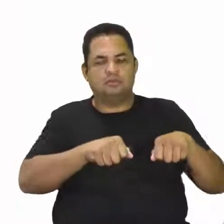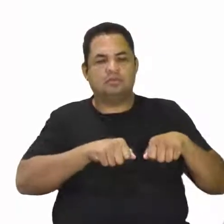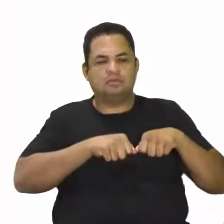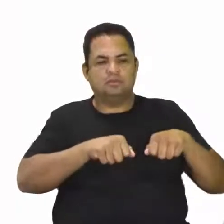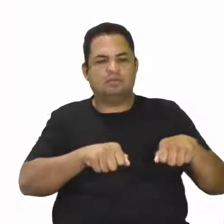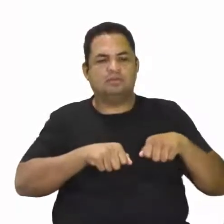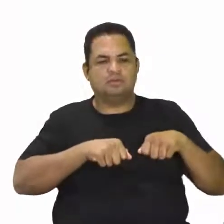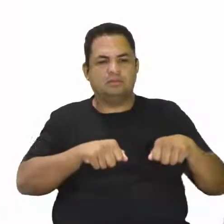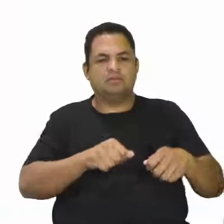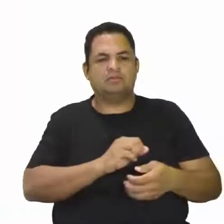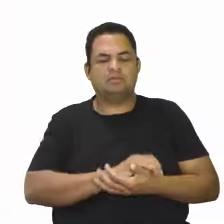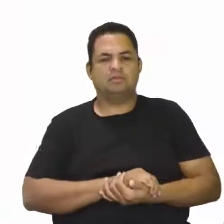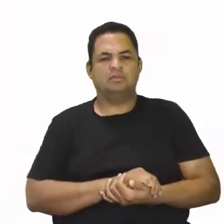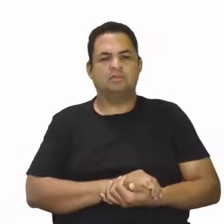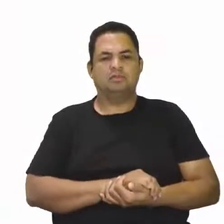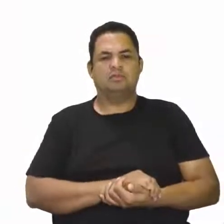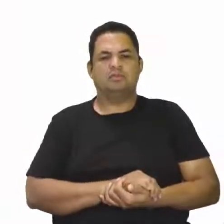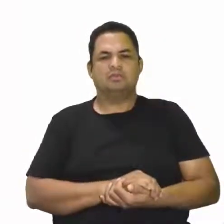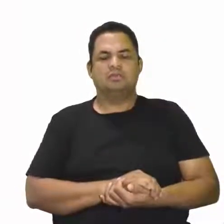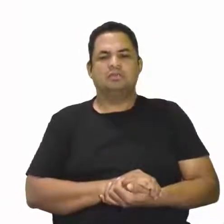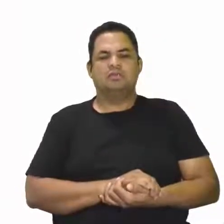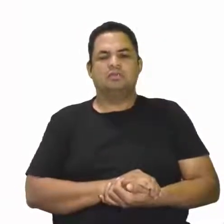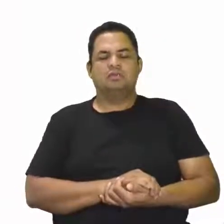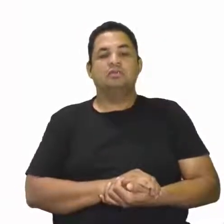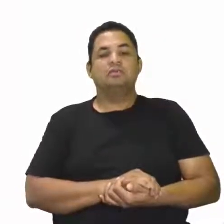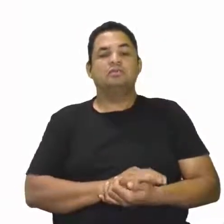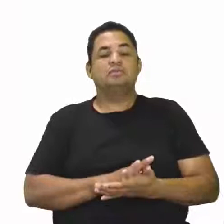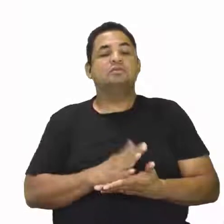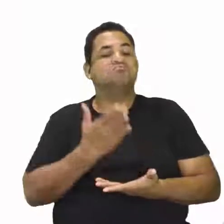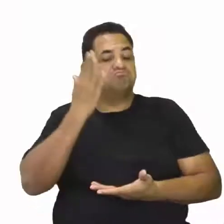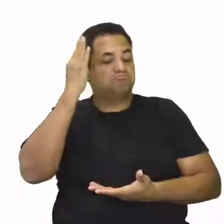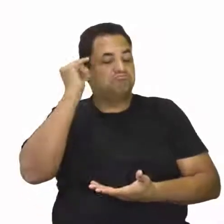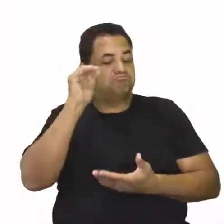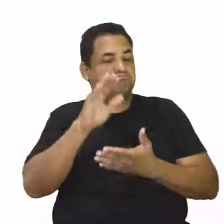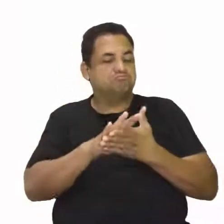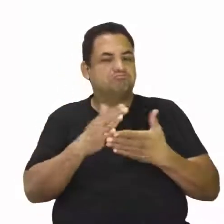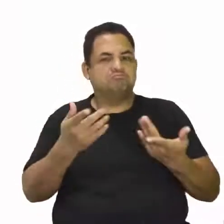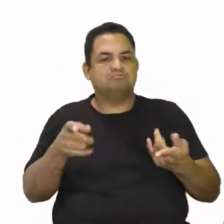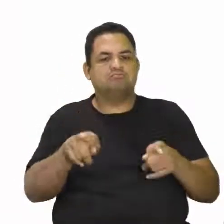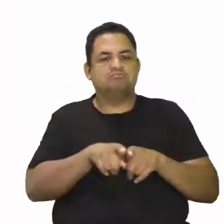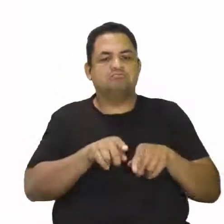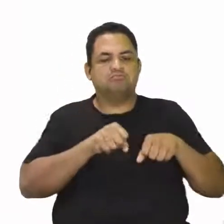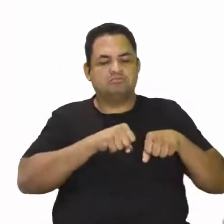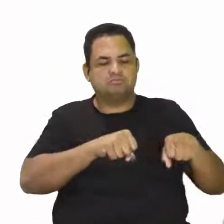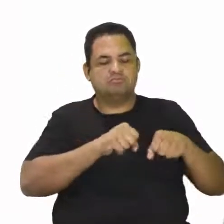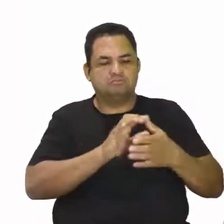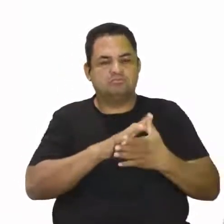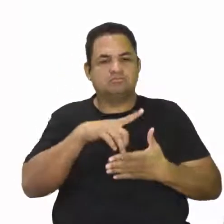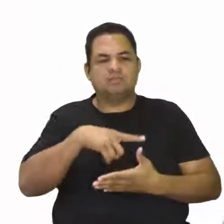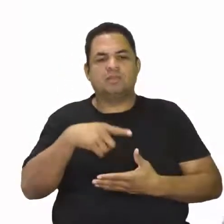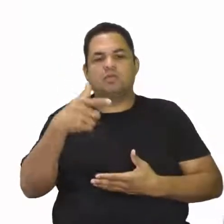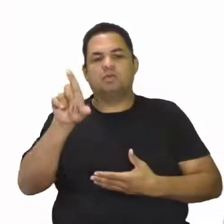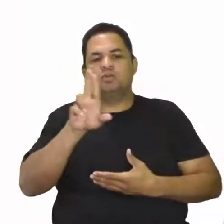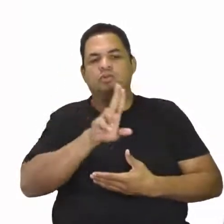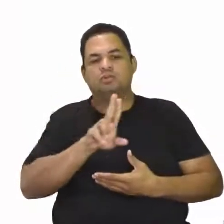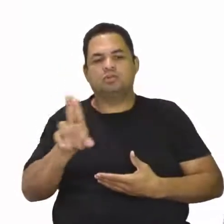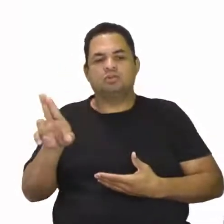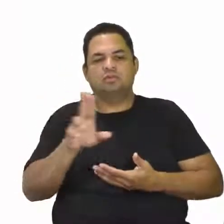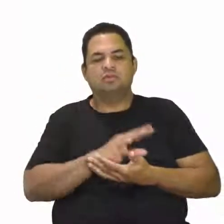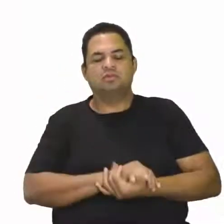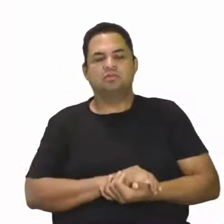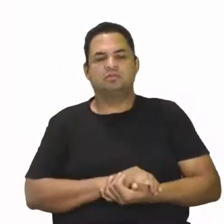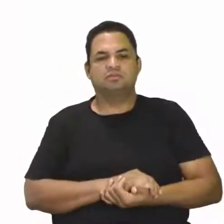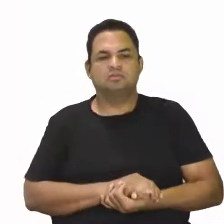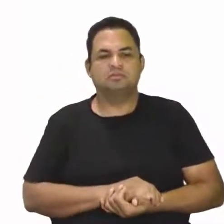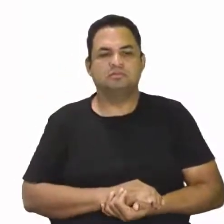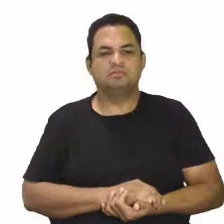que é o rolo de massa. E eu descobri outro dia, Tainá, que o rolo de massa tem outro nome. Qual